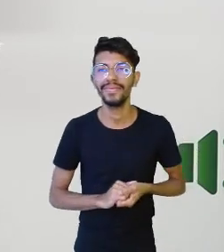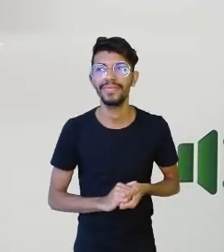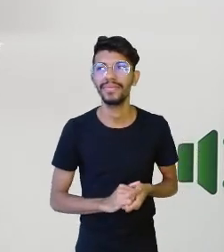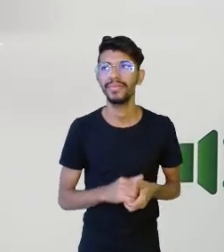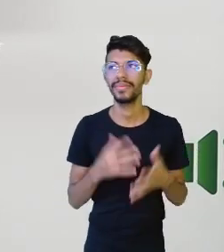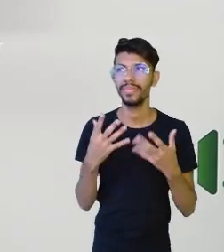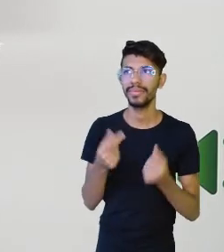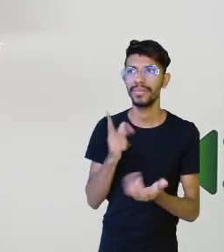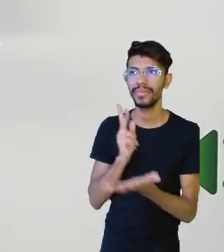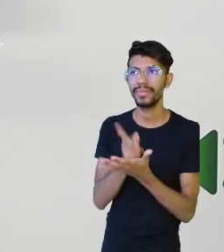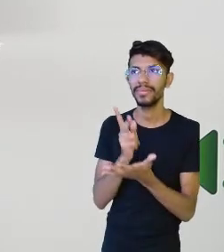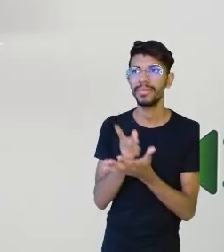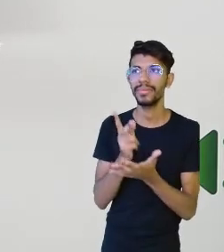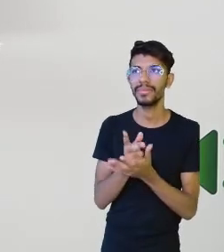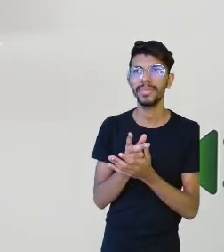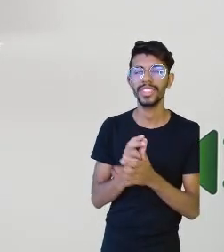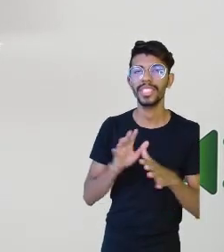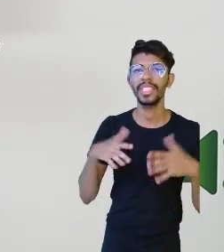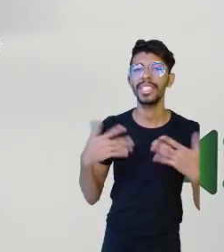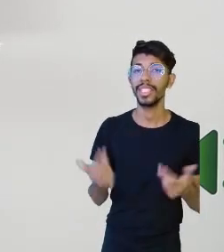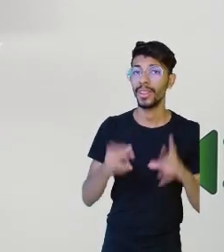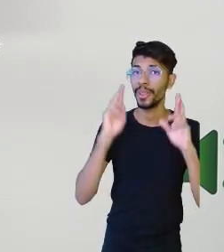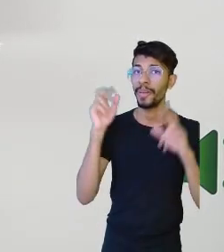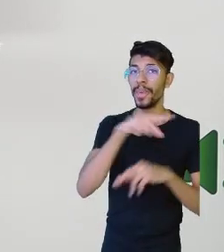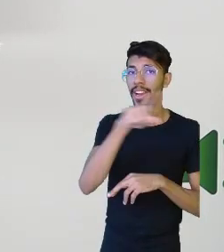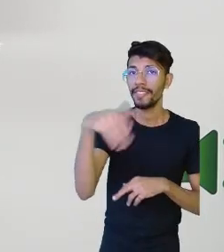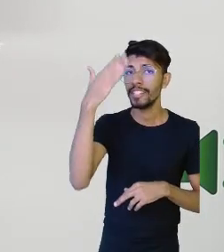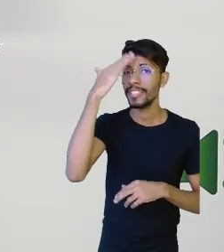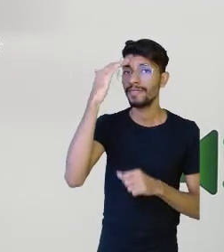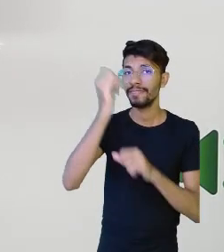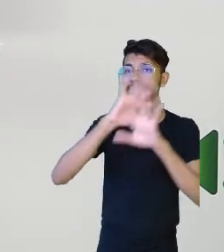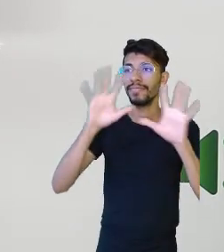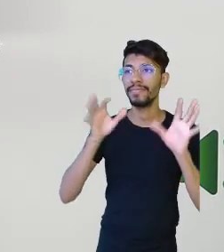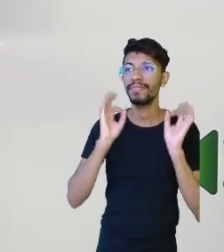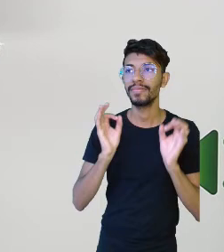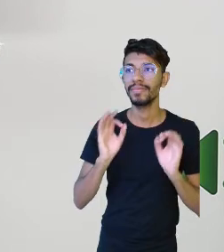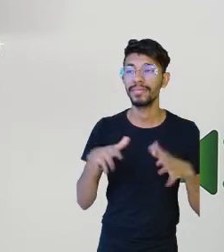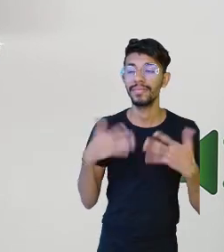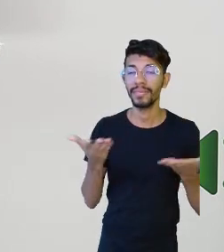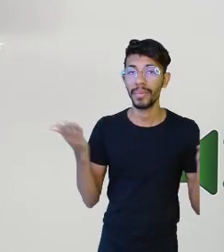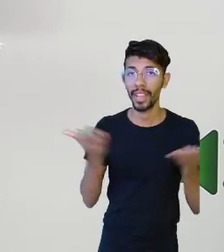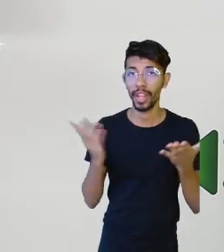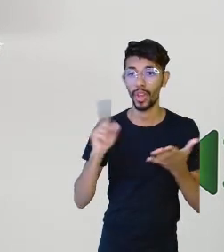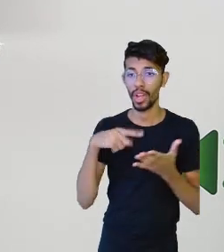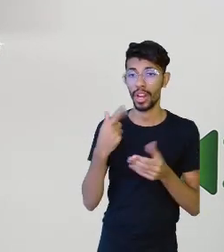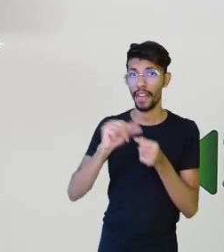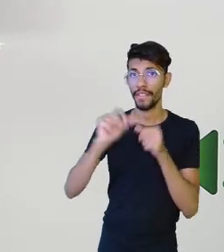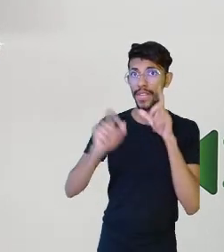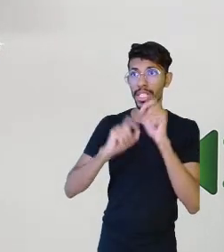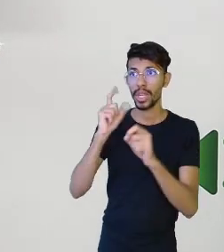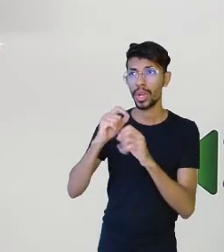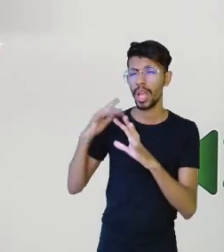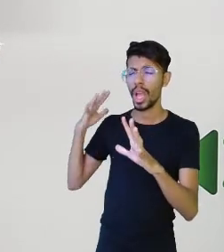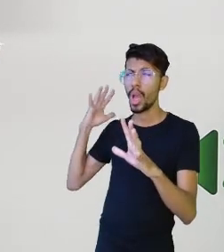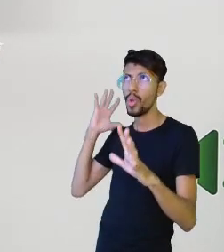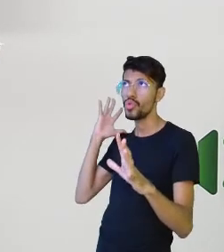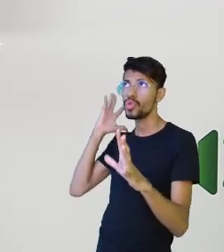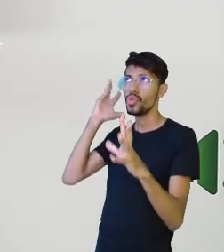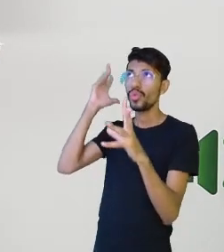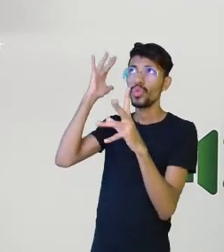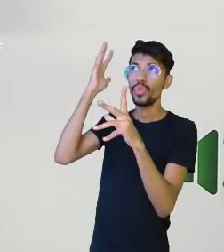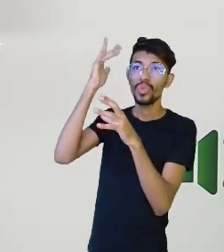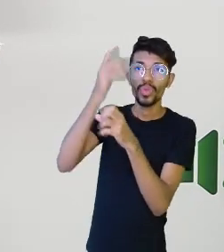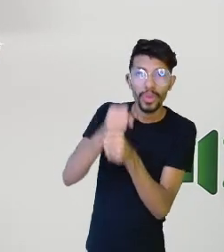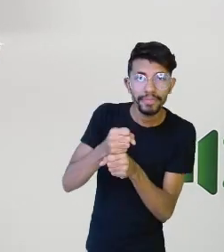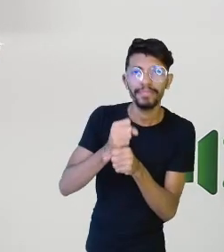Vamos embora. Espero que vocês tenham entendido. Agora, a gente vai fazer uma retomada do que a